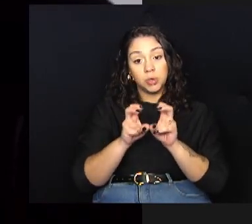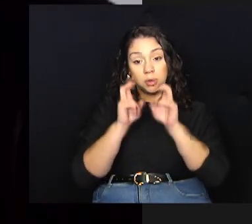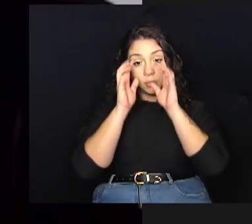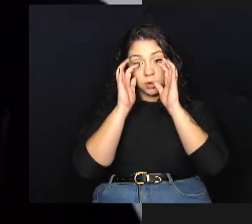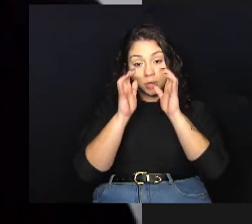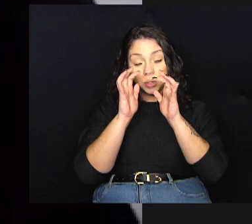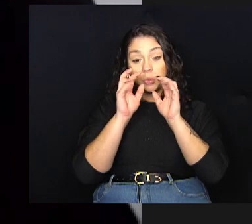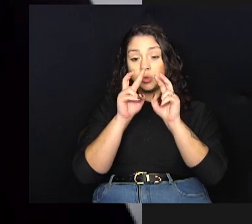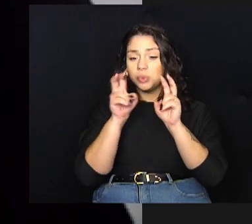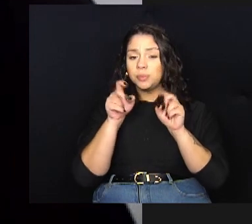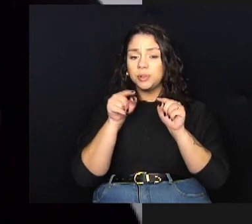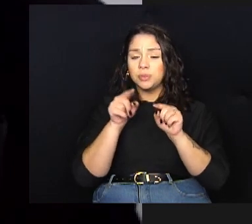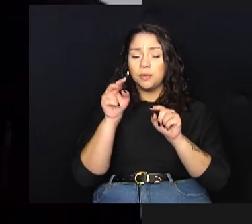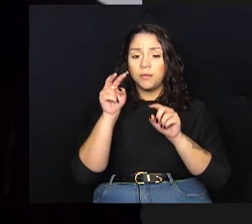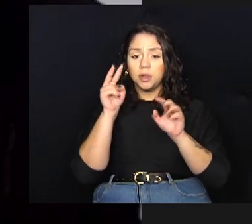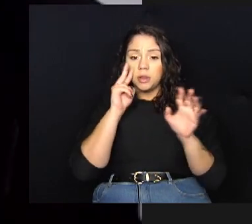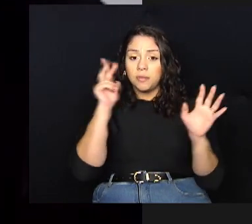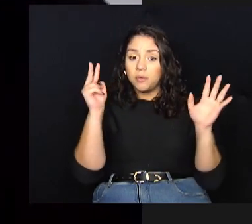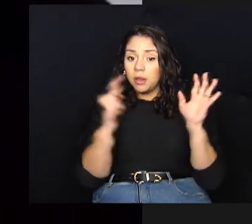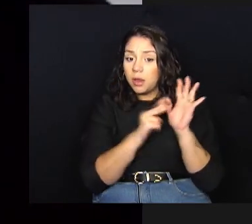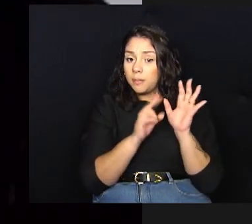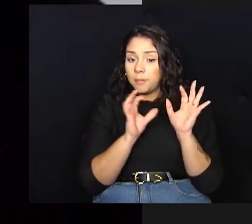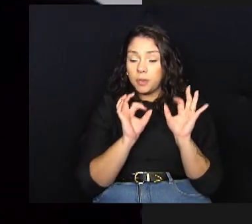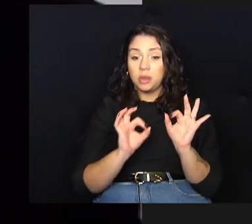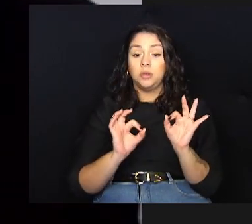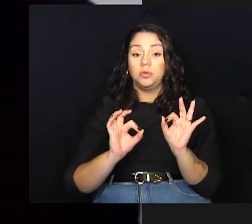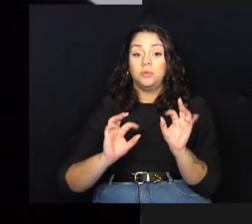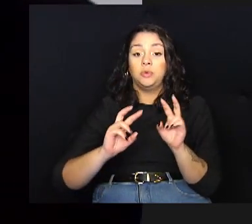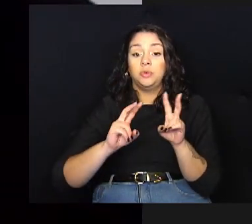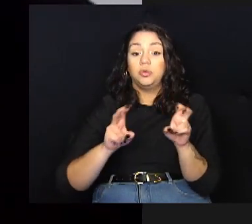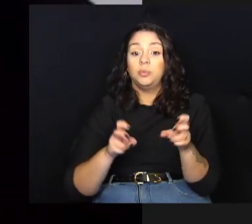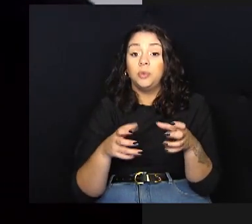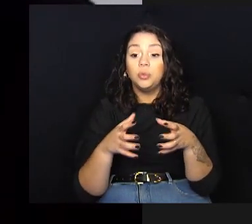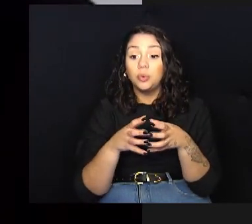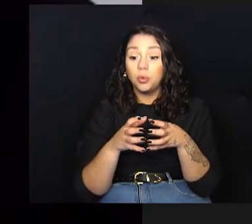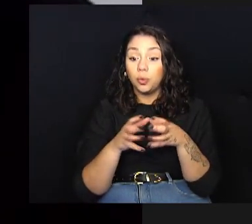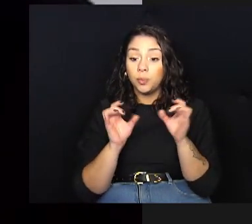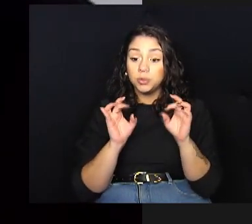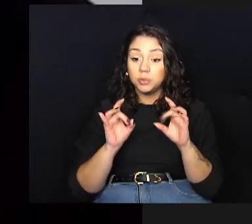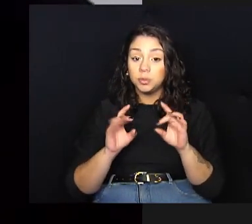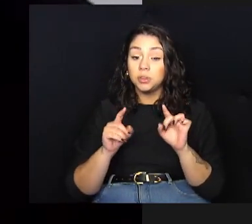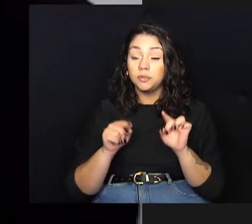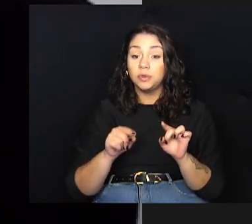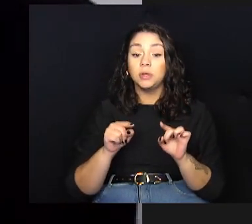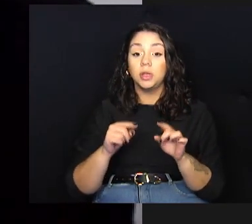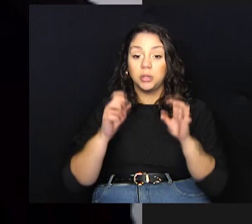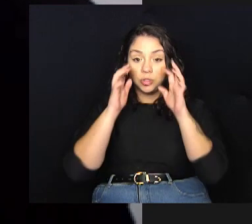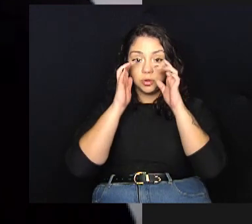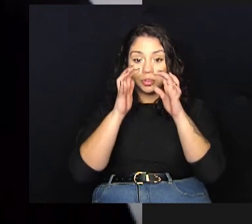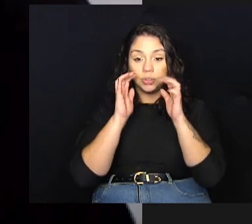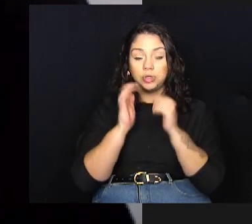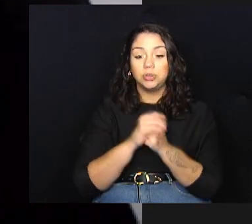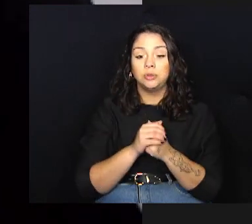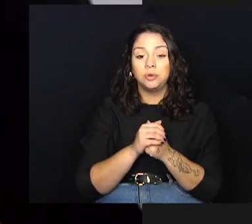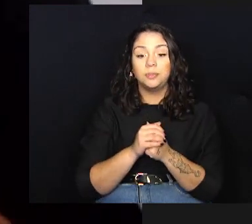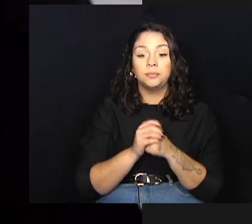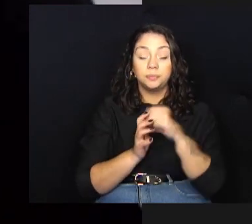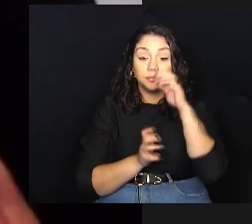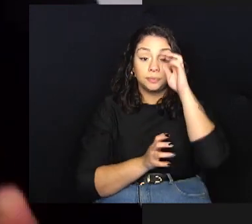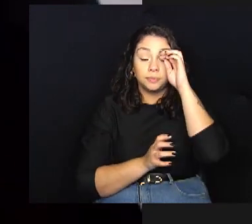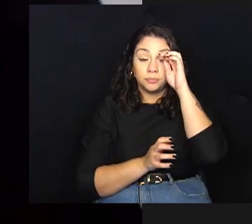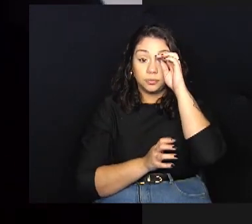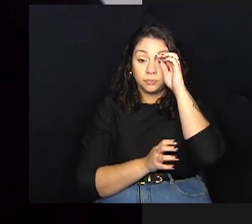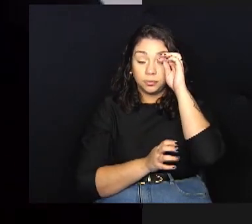vai dar uma visibilidade muito grande sobre esse grupo específico dos autistas né então é isso